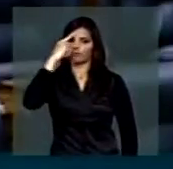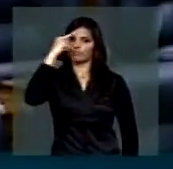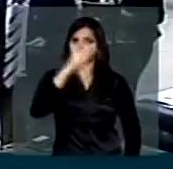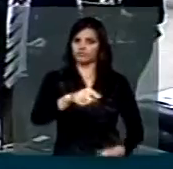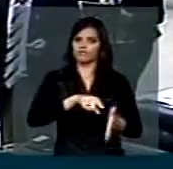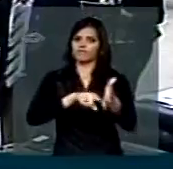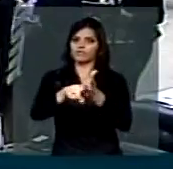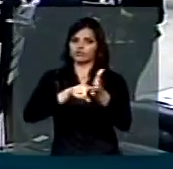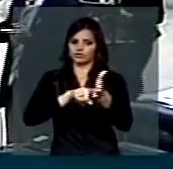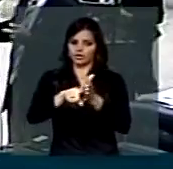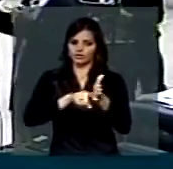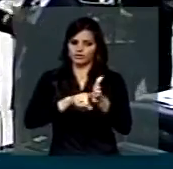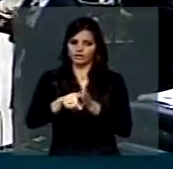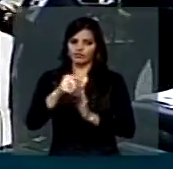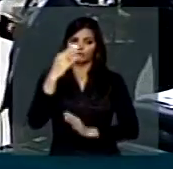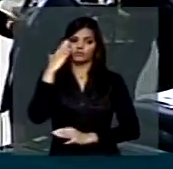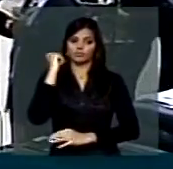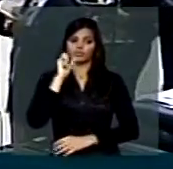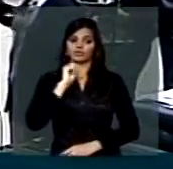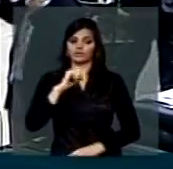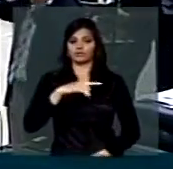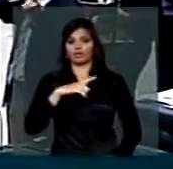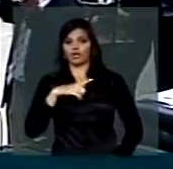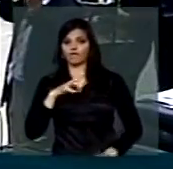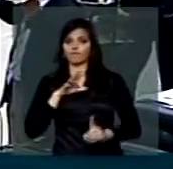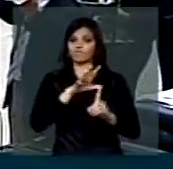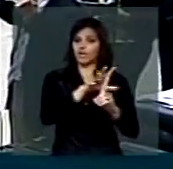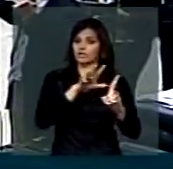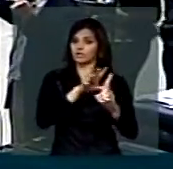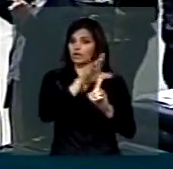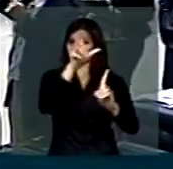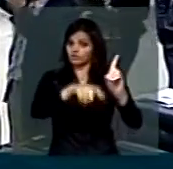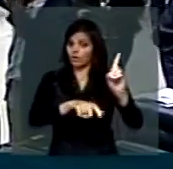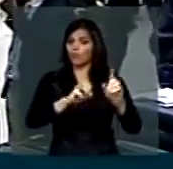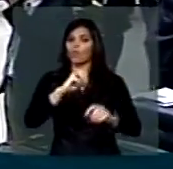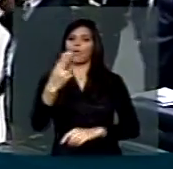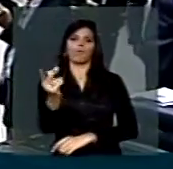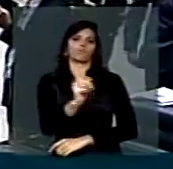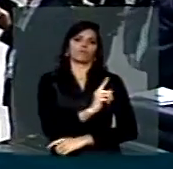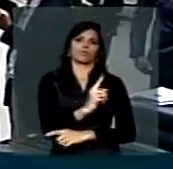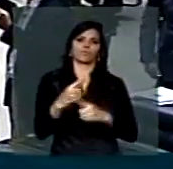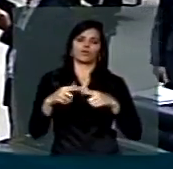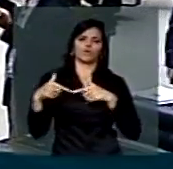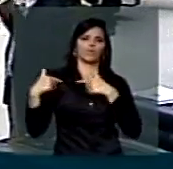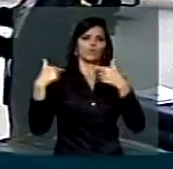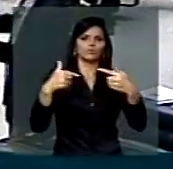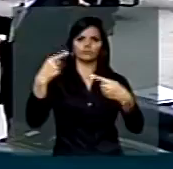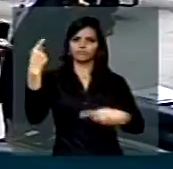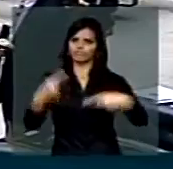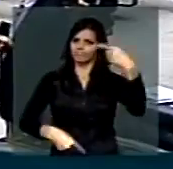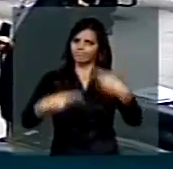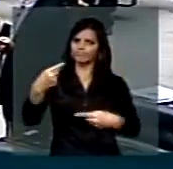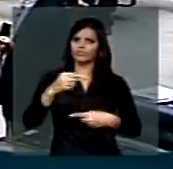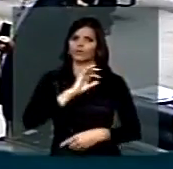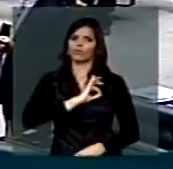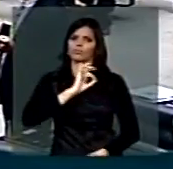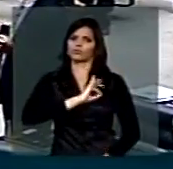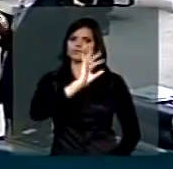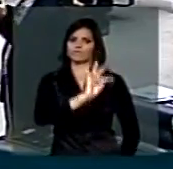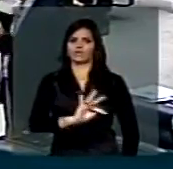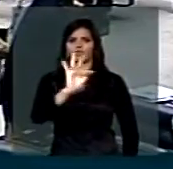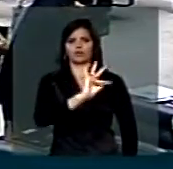a investigação para saber se houve ou não. Porque nós não podemos fazer uma luta política com a Polícia